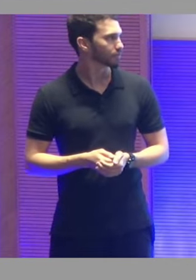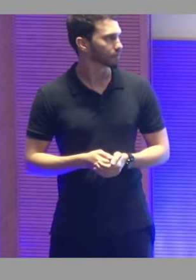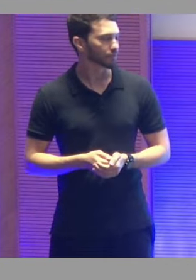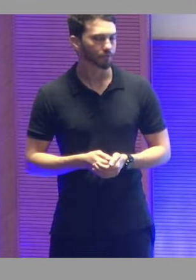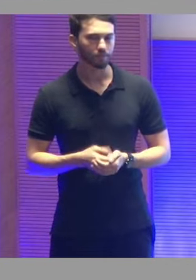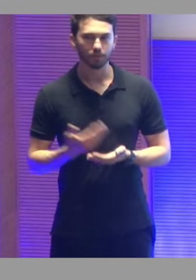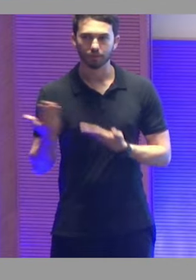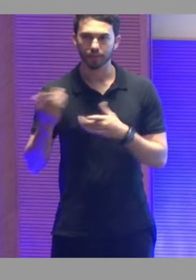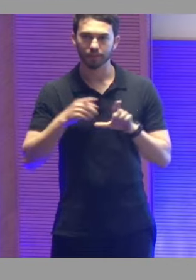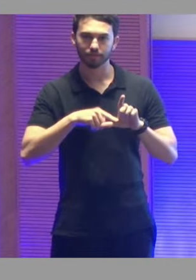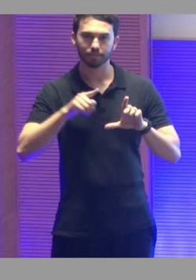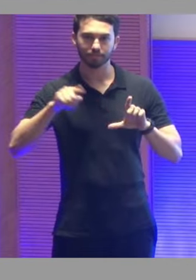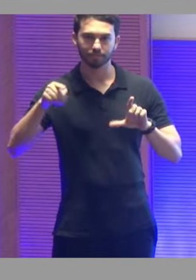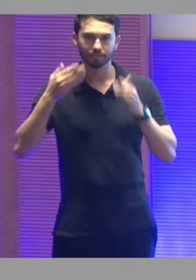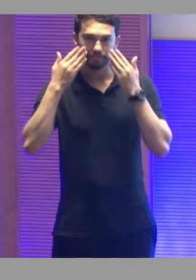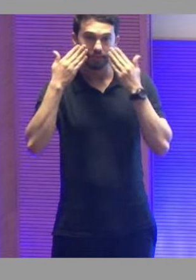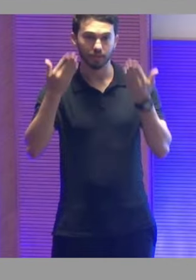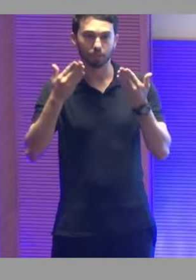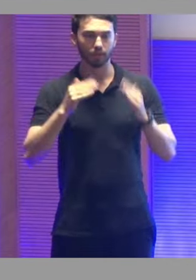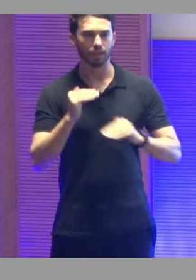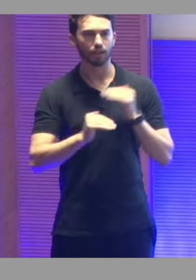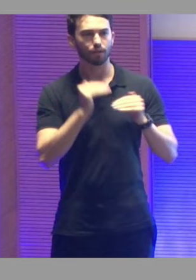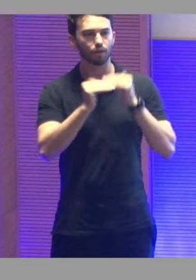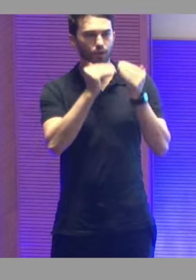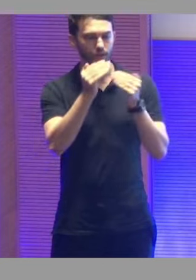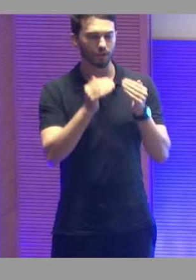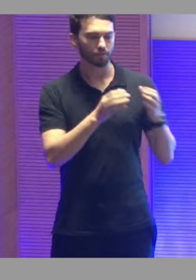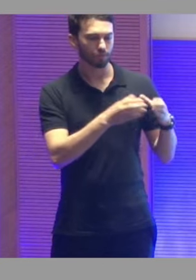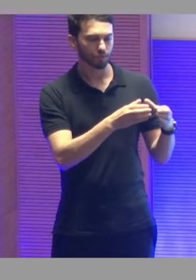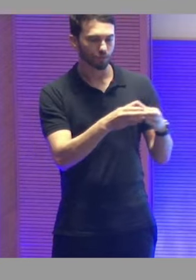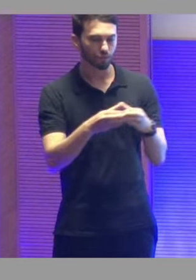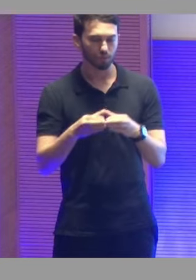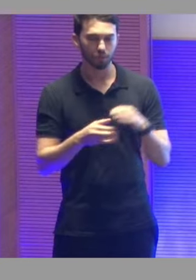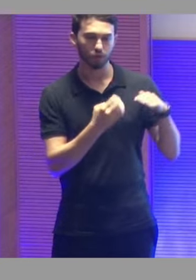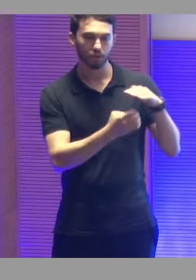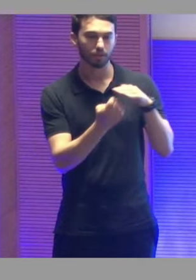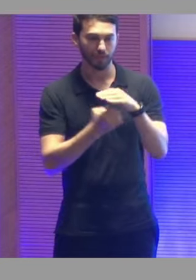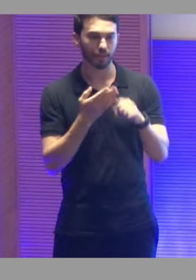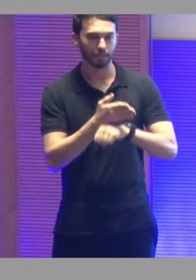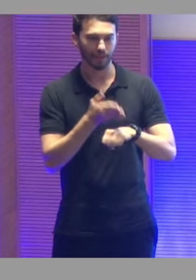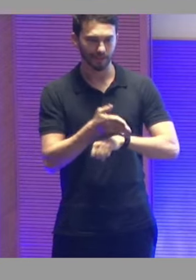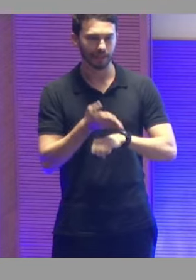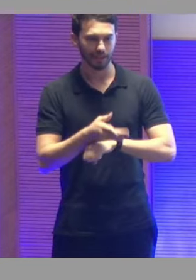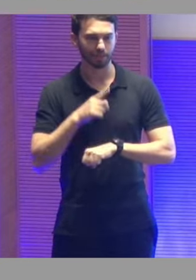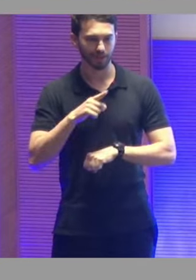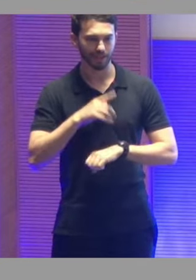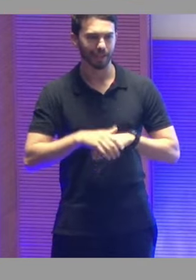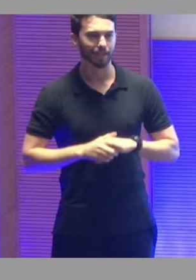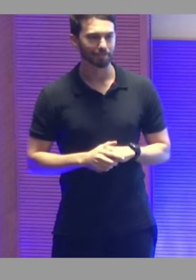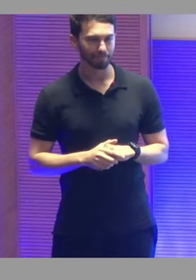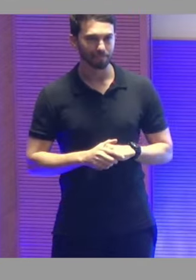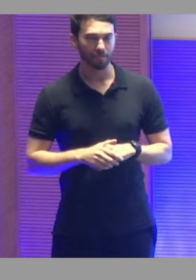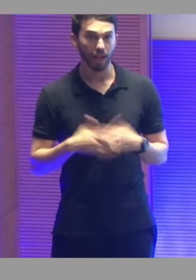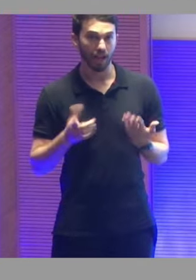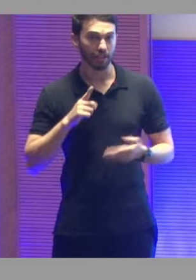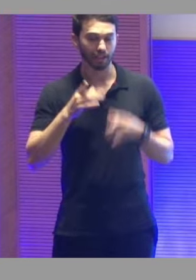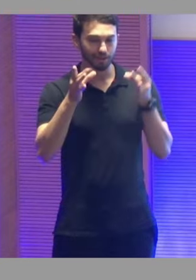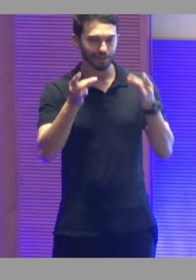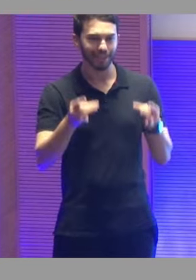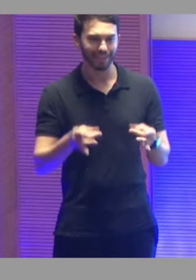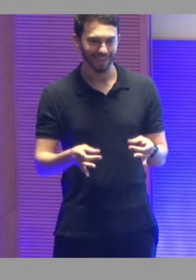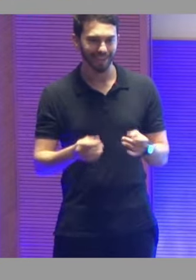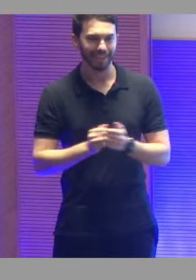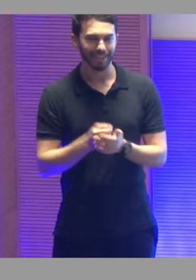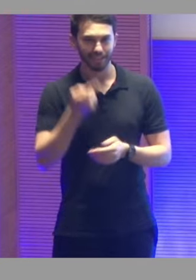vocês que mostra a evolução do número de organizações participantes do programa então cabe um detalhe que se vocês olharem